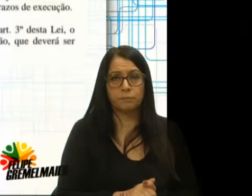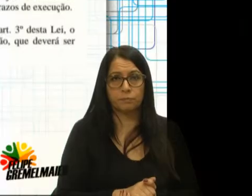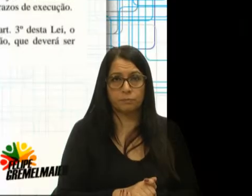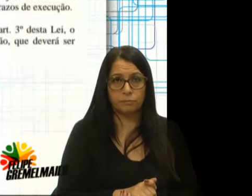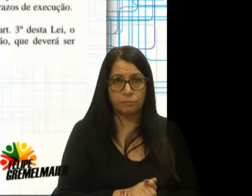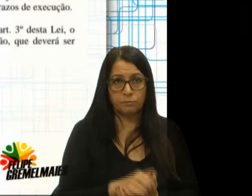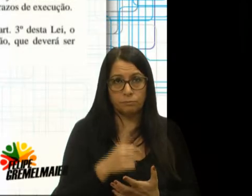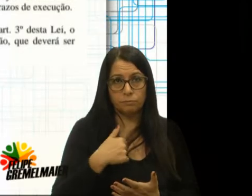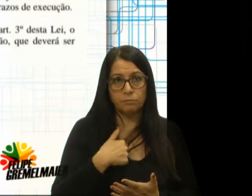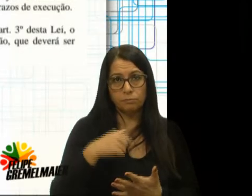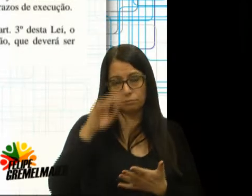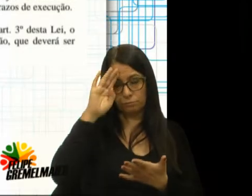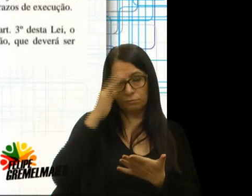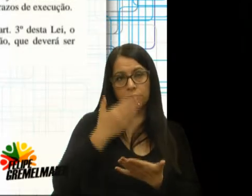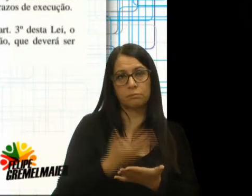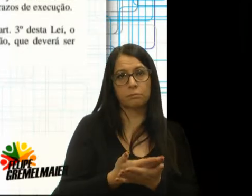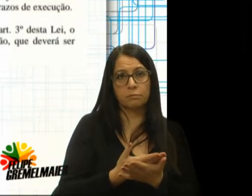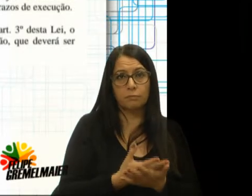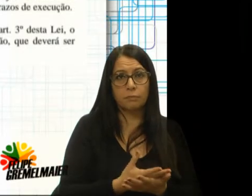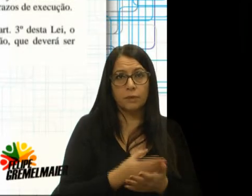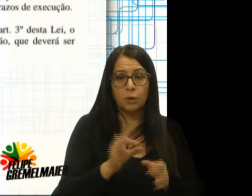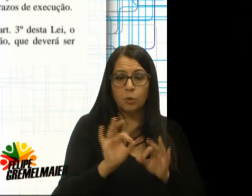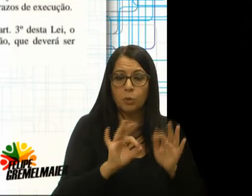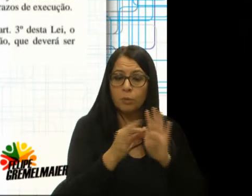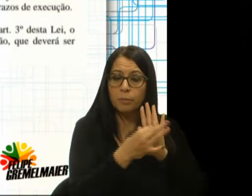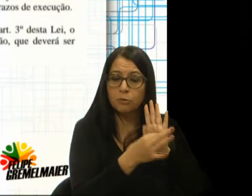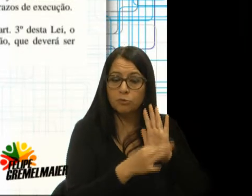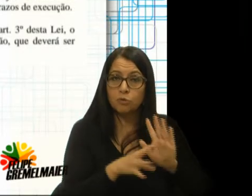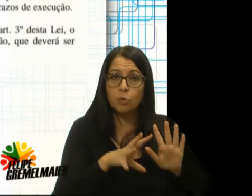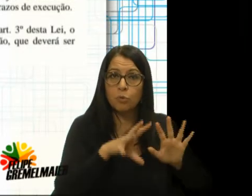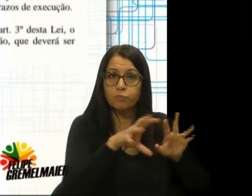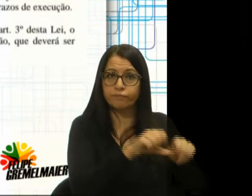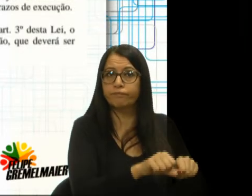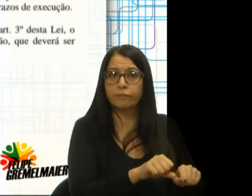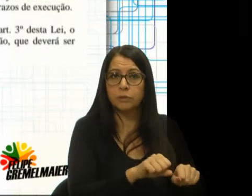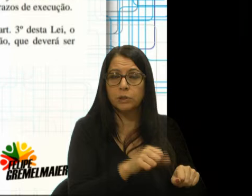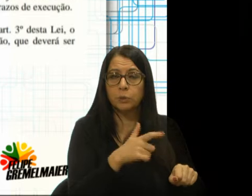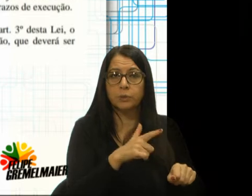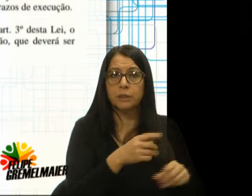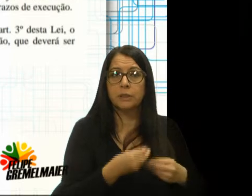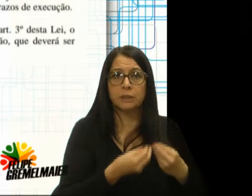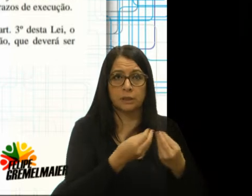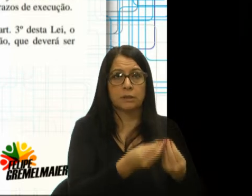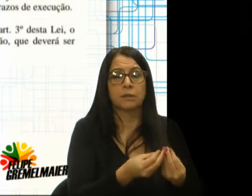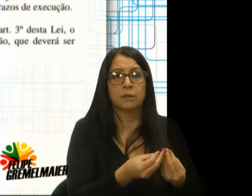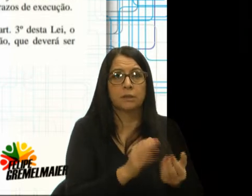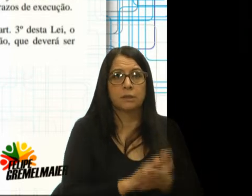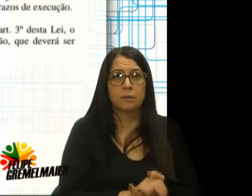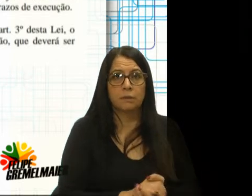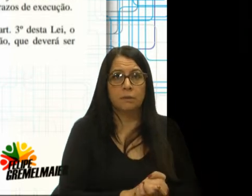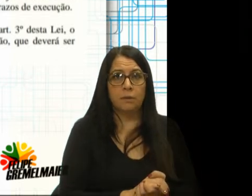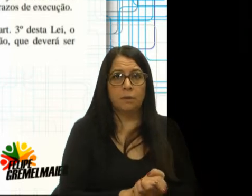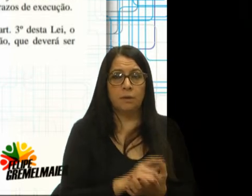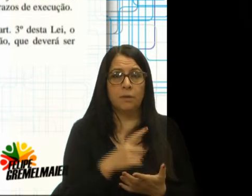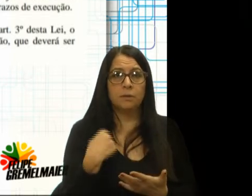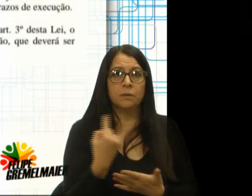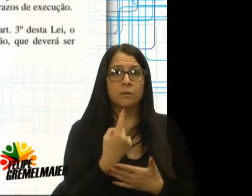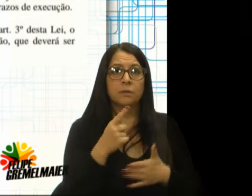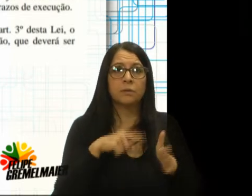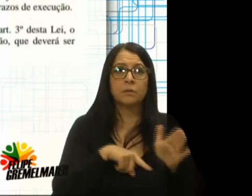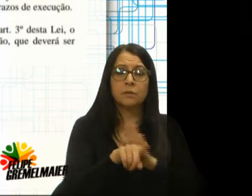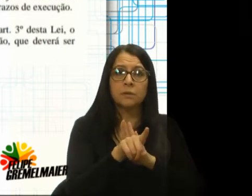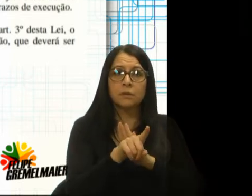Eu acredito que o plano de ocupação não tenha sido entregue, porque esse questionamento do